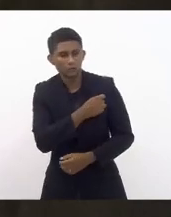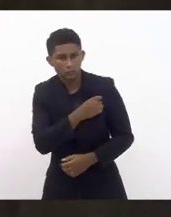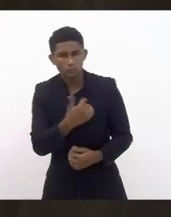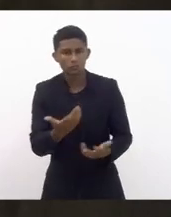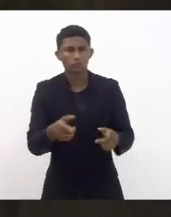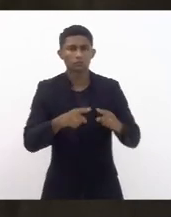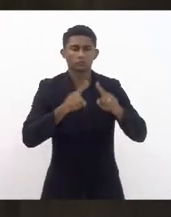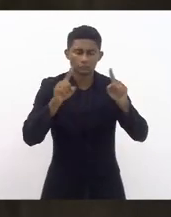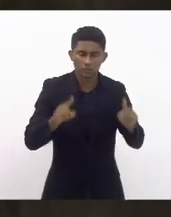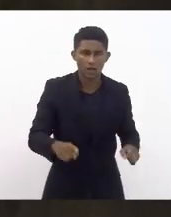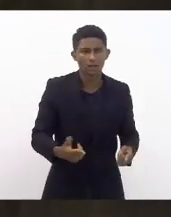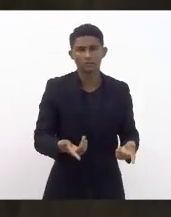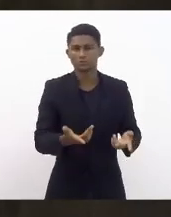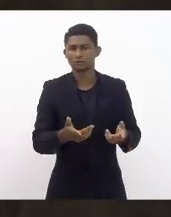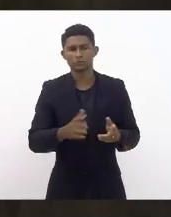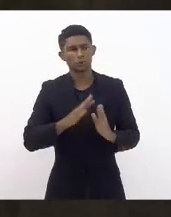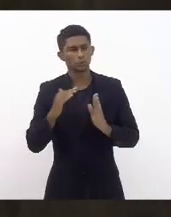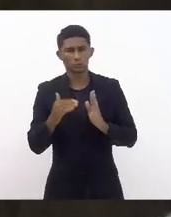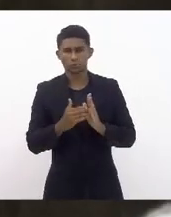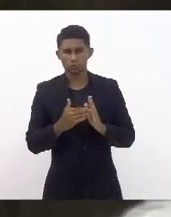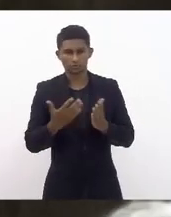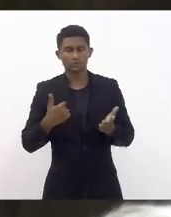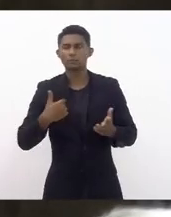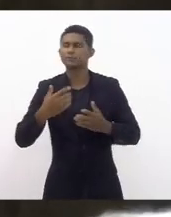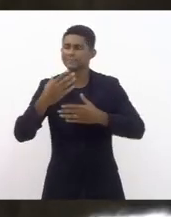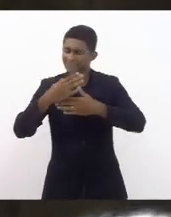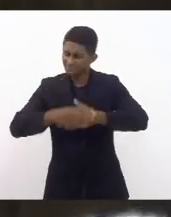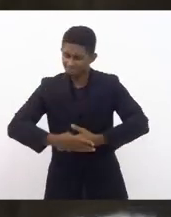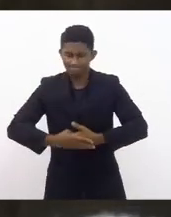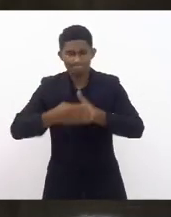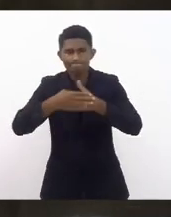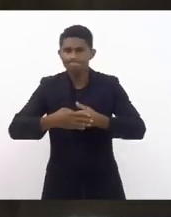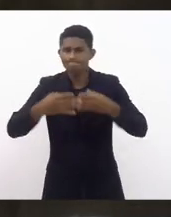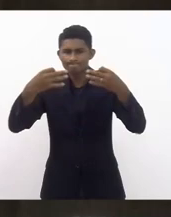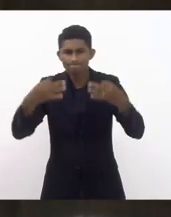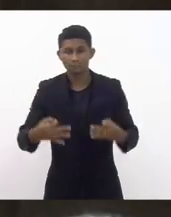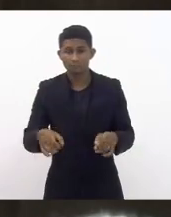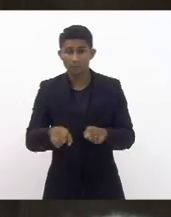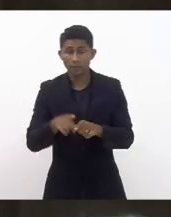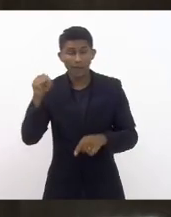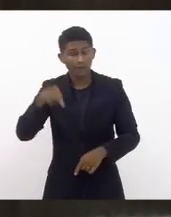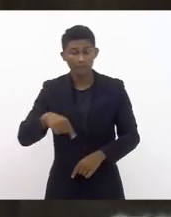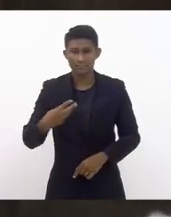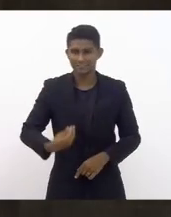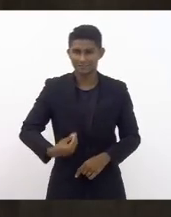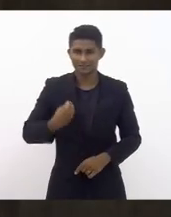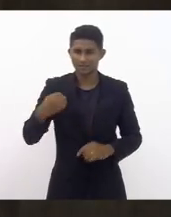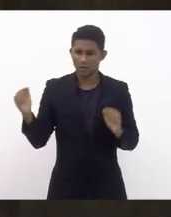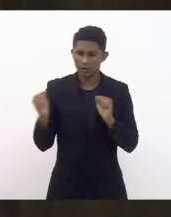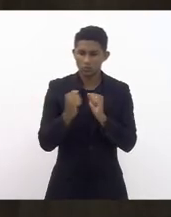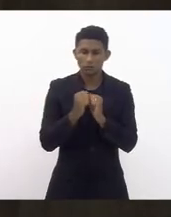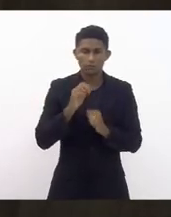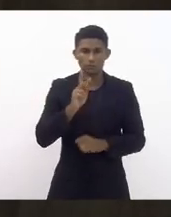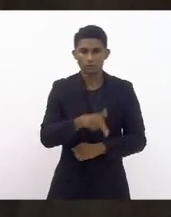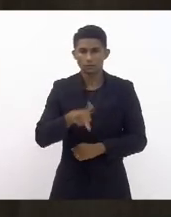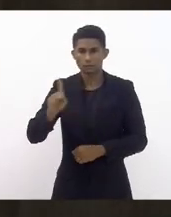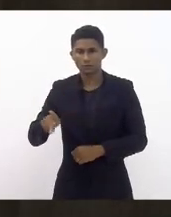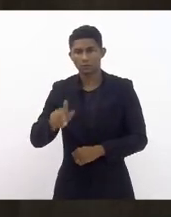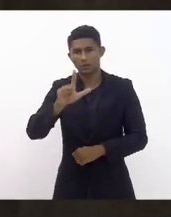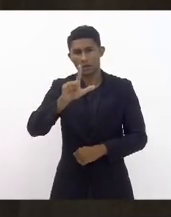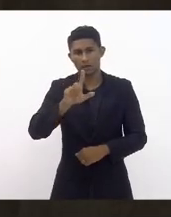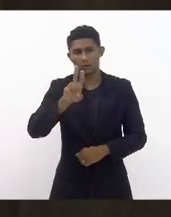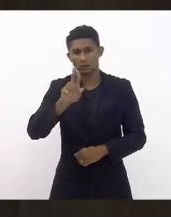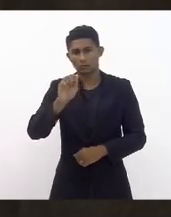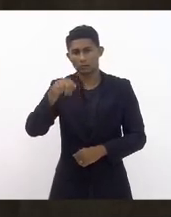servidores técnicos. Quero saudar aqui a presença entre nós da professora Luanda Moraes,